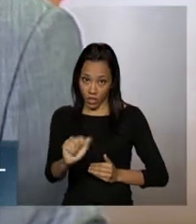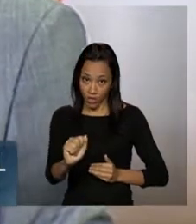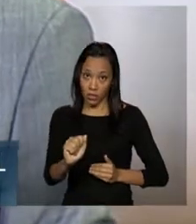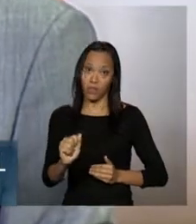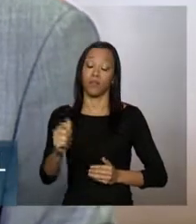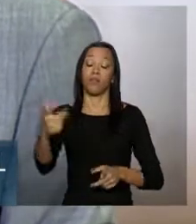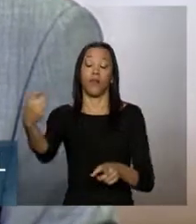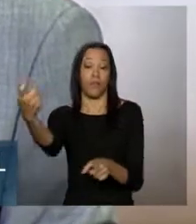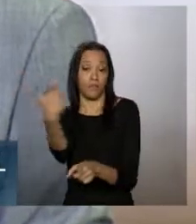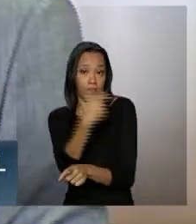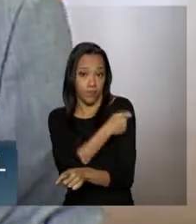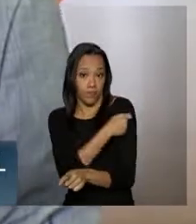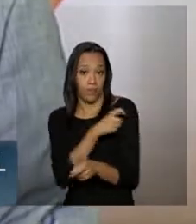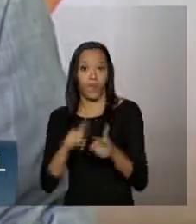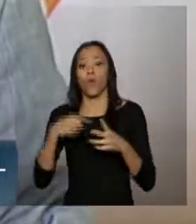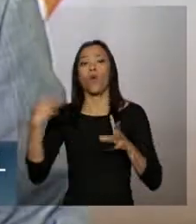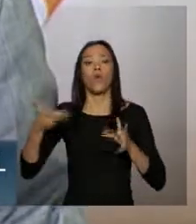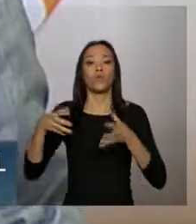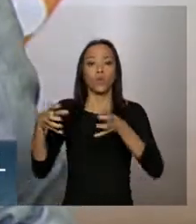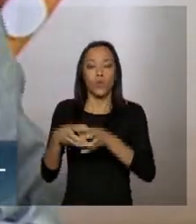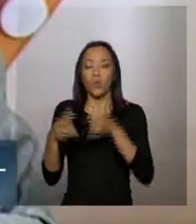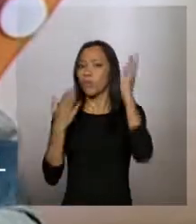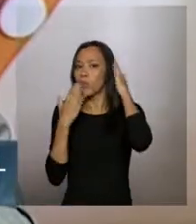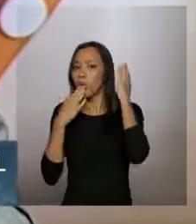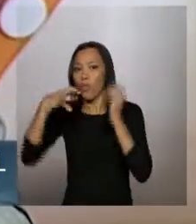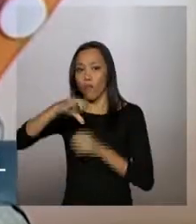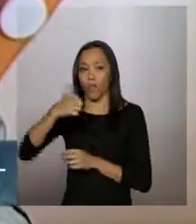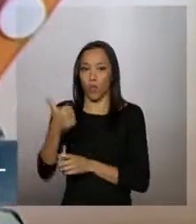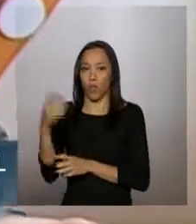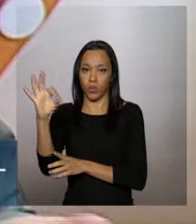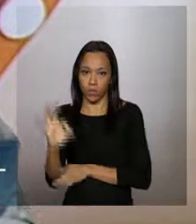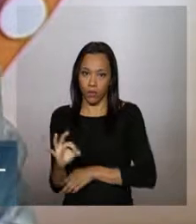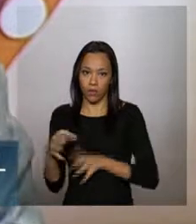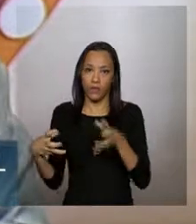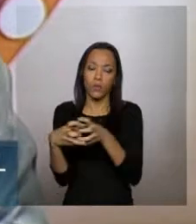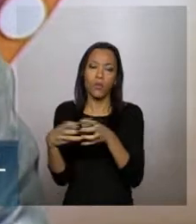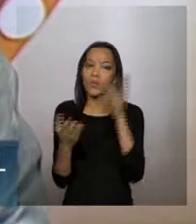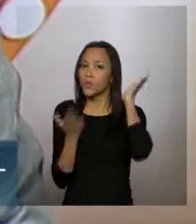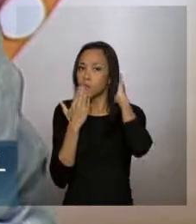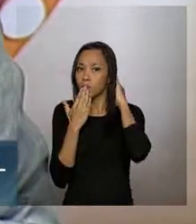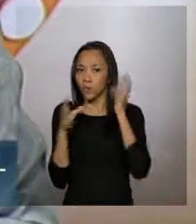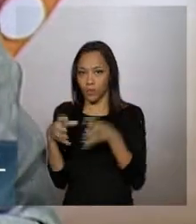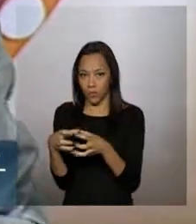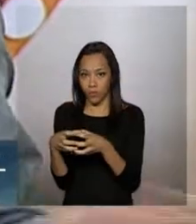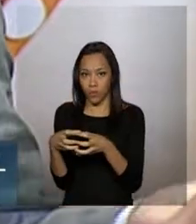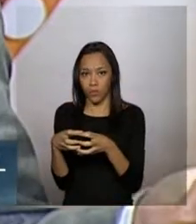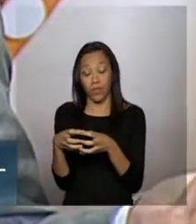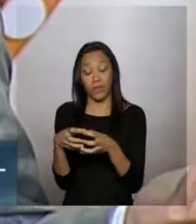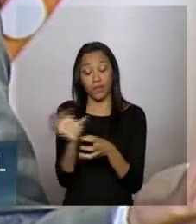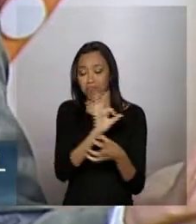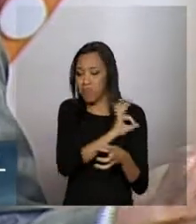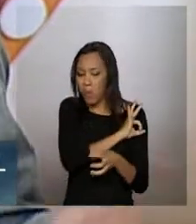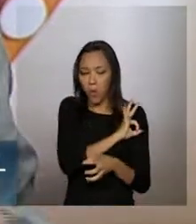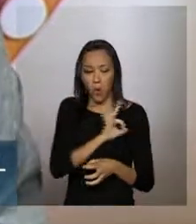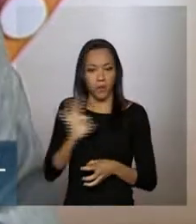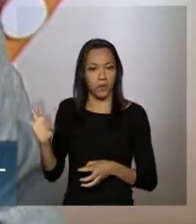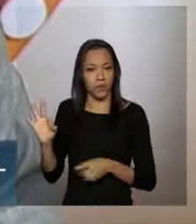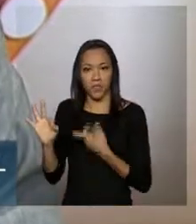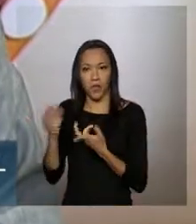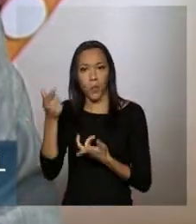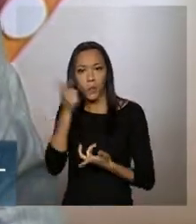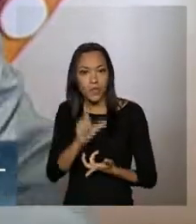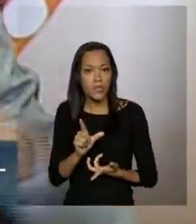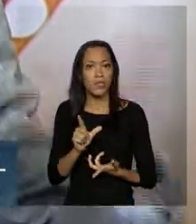Tá certo? Povos indígenas, 91%. Que em tese é fantástico conseguir, né,